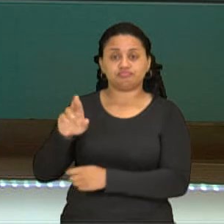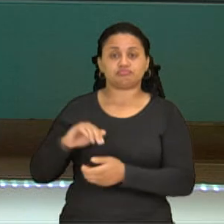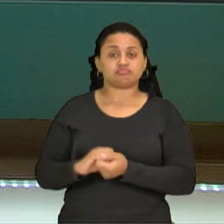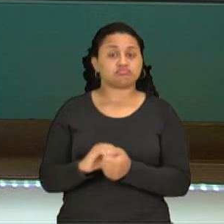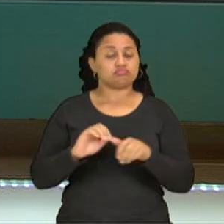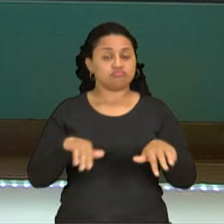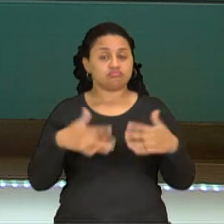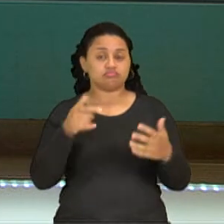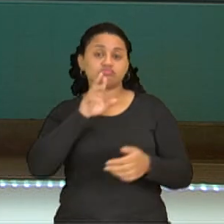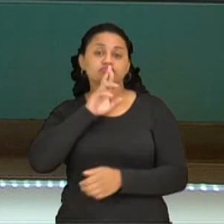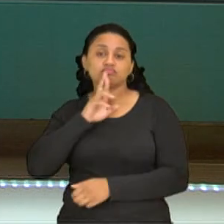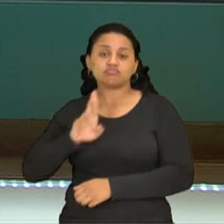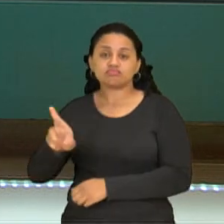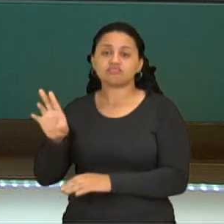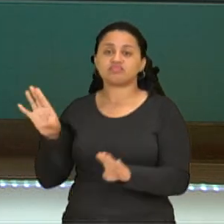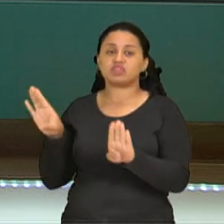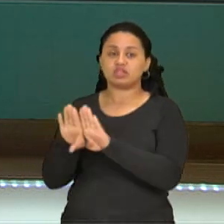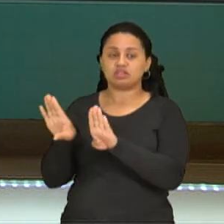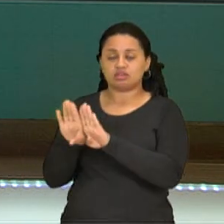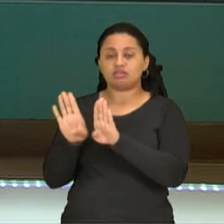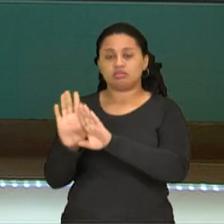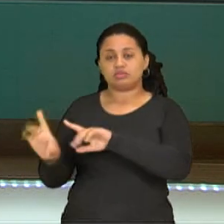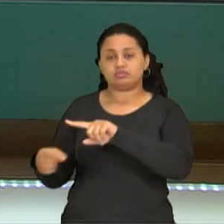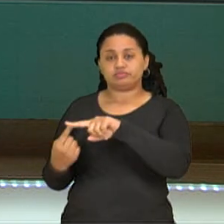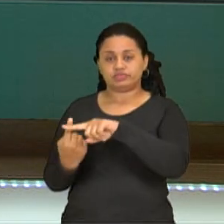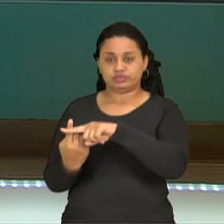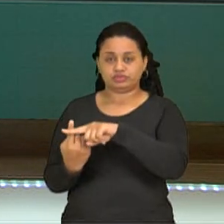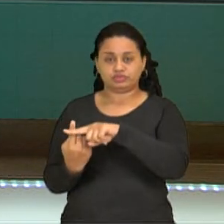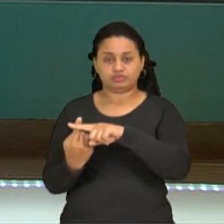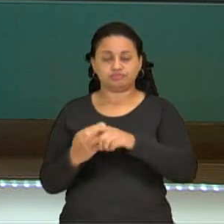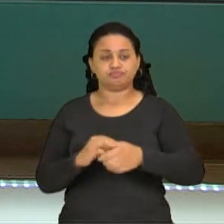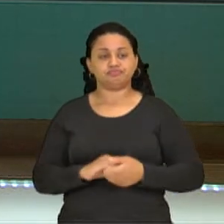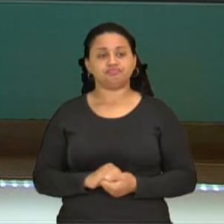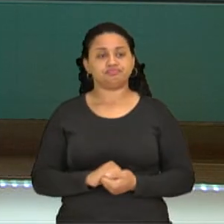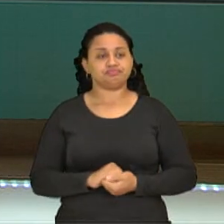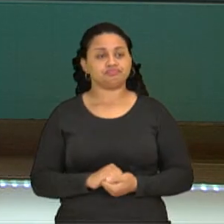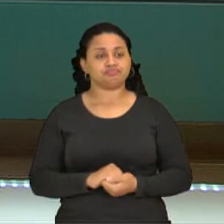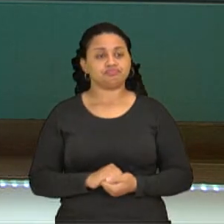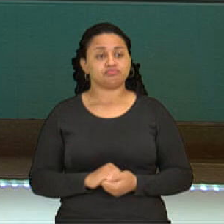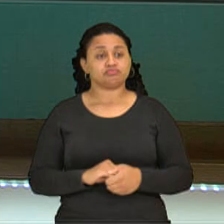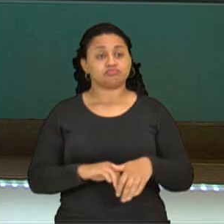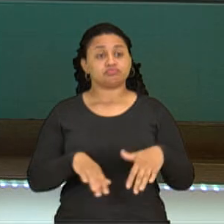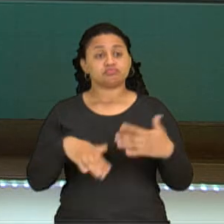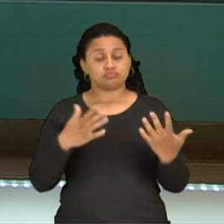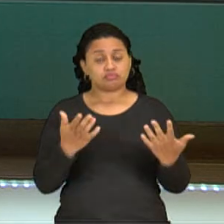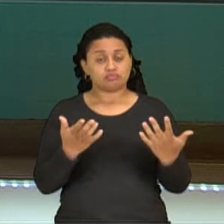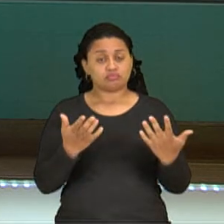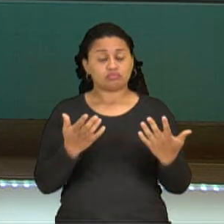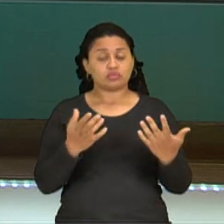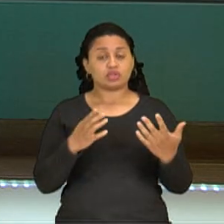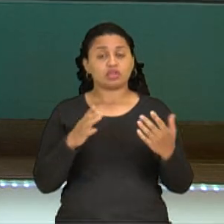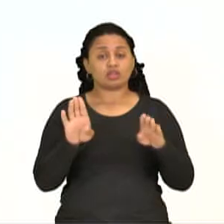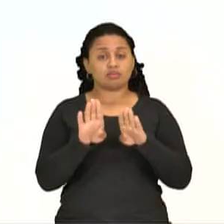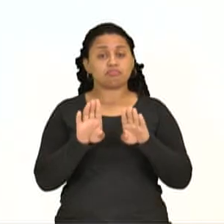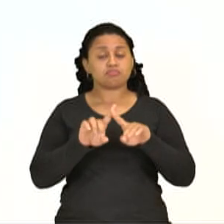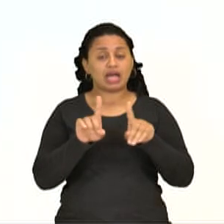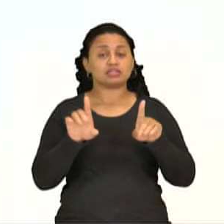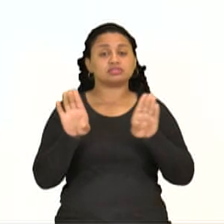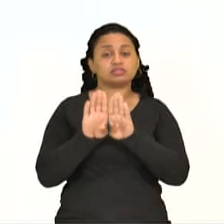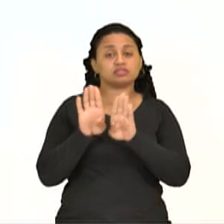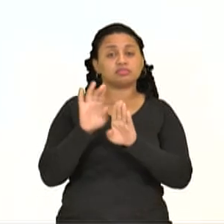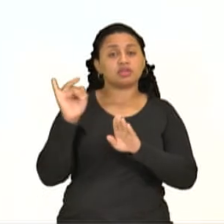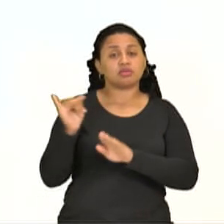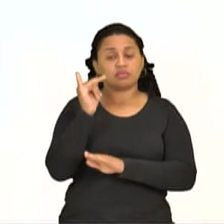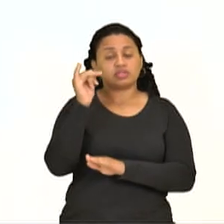Então, o resultado também fica positivo, ok? Bom, eu tenho que ver então, tenho